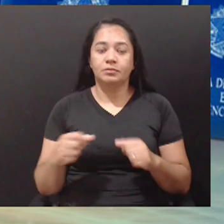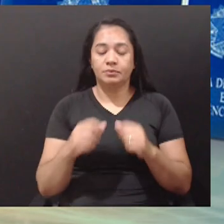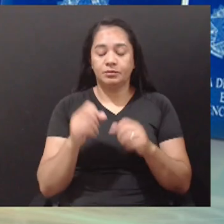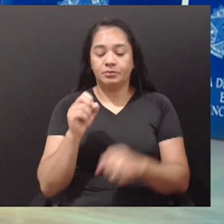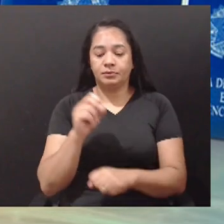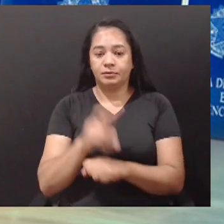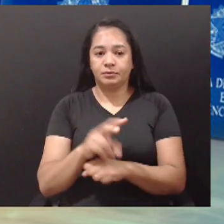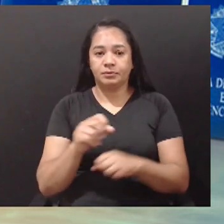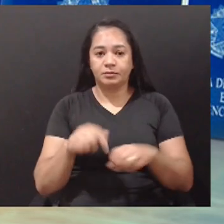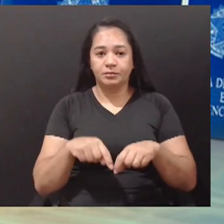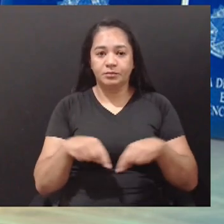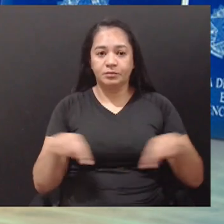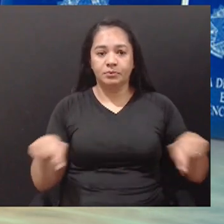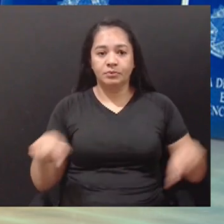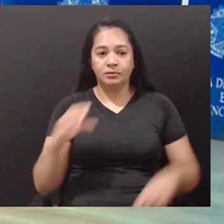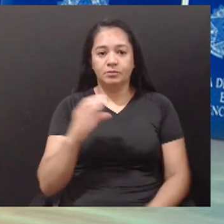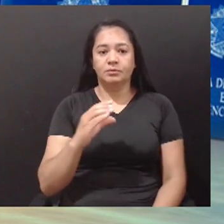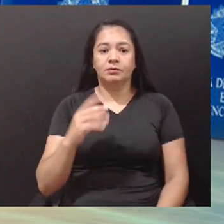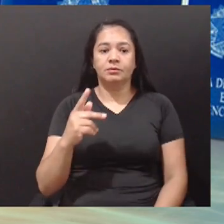acessar o site